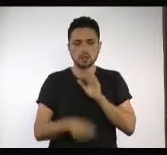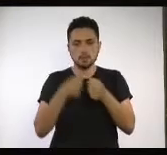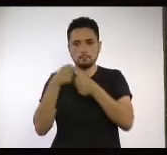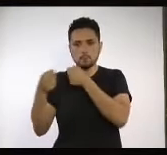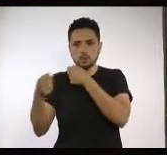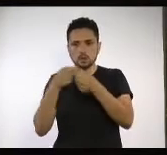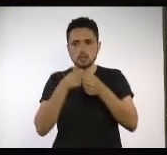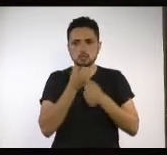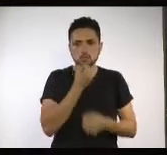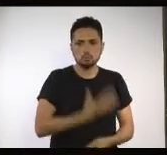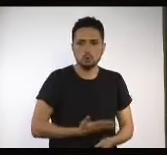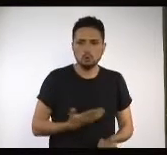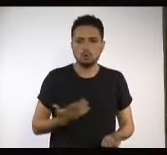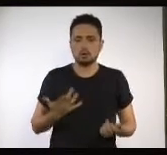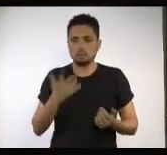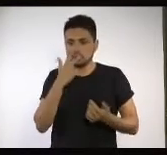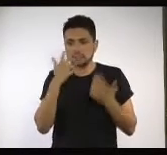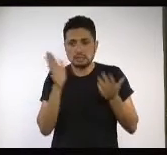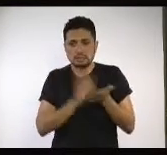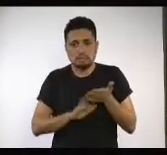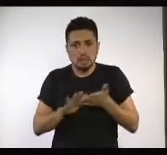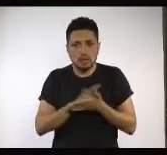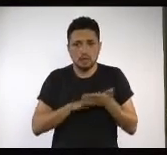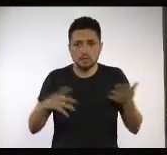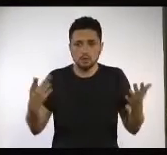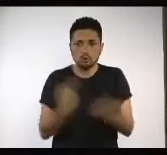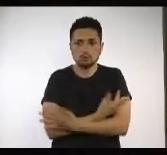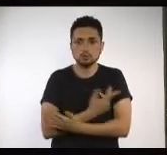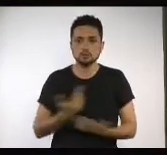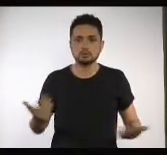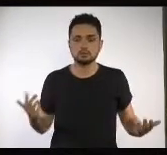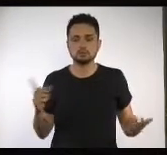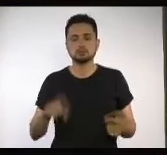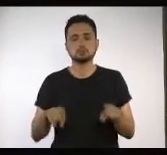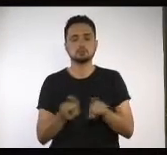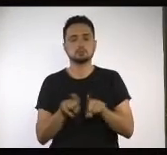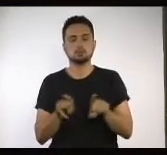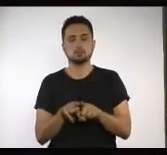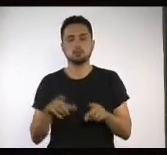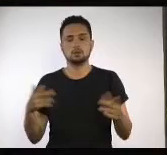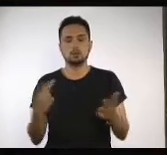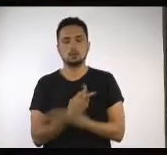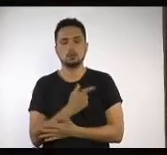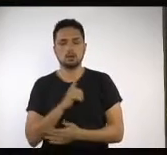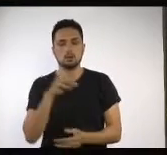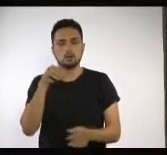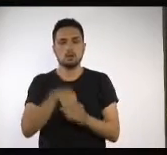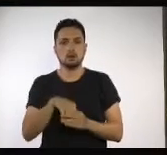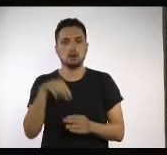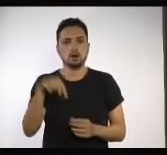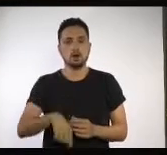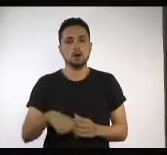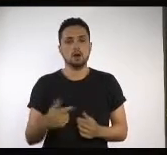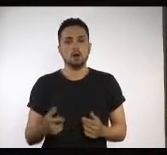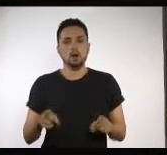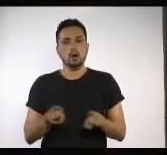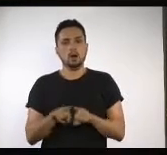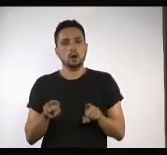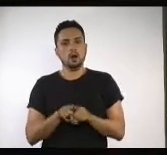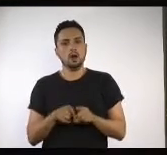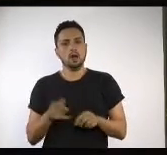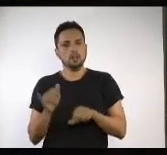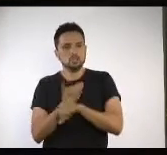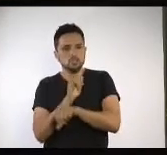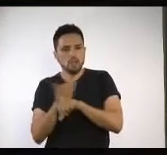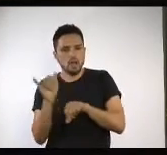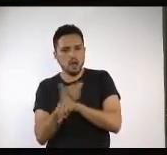fôlego, como se nada estivesse acontecendo, que faz parte também do enredo, faz parte também da tática, faz